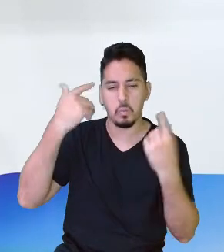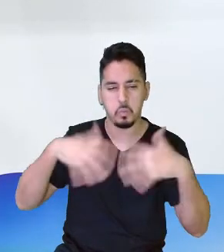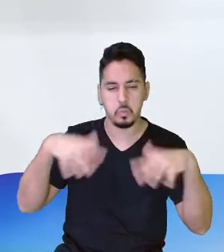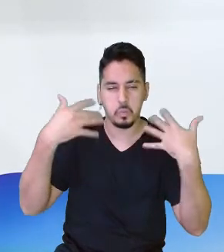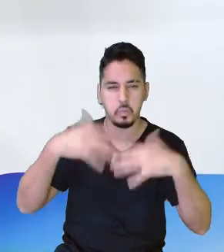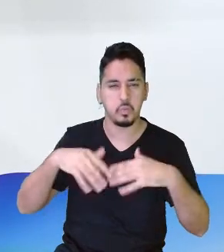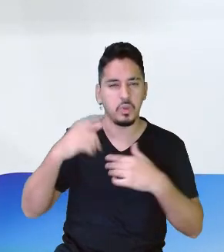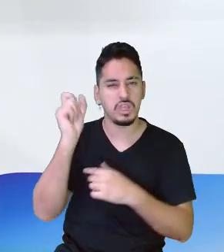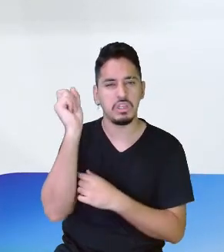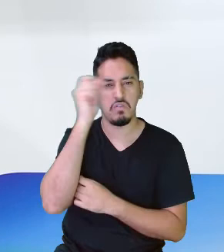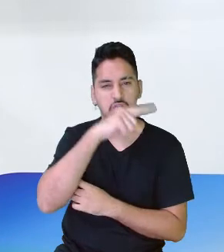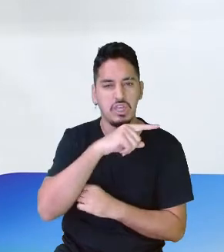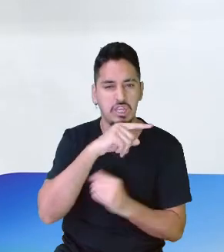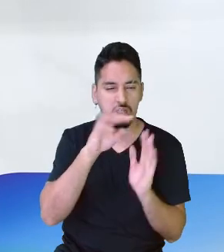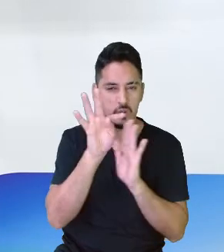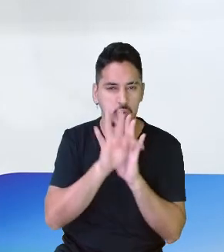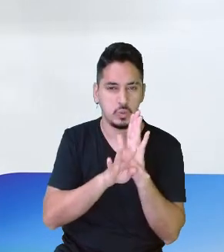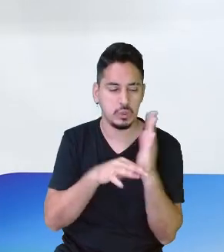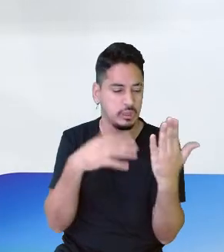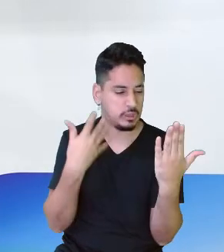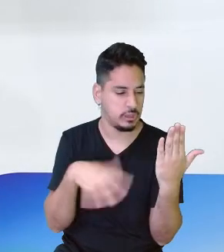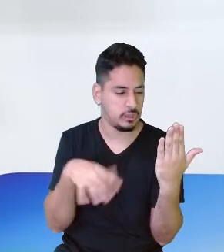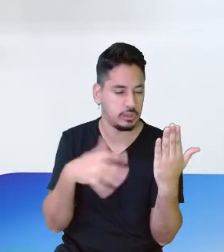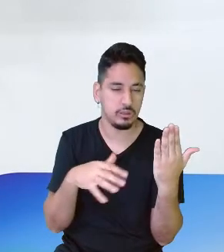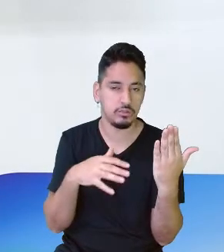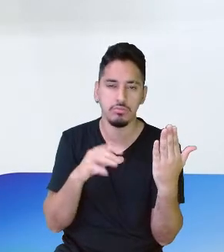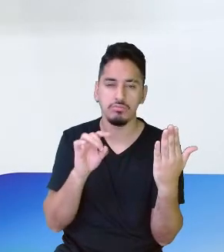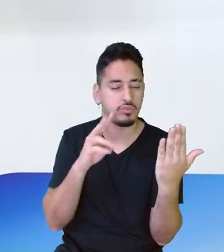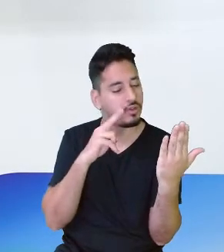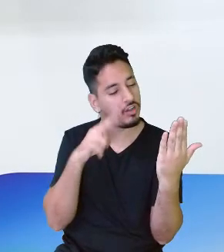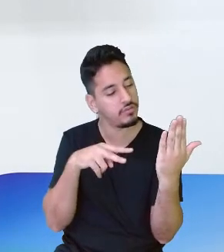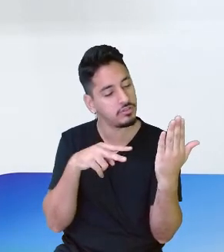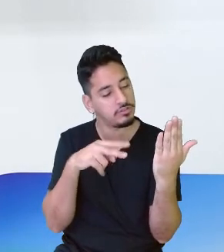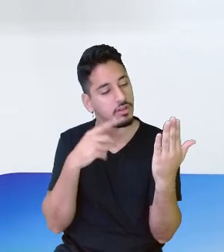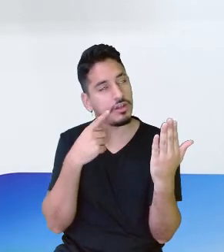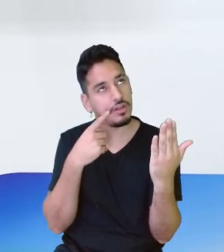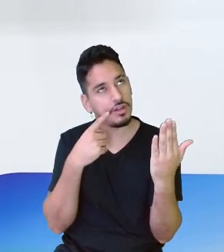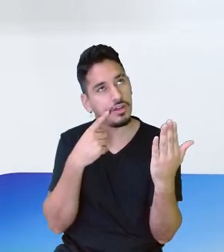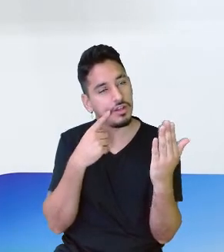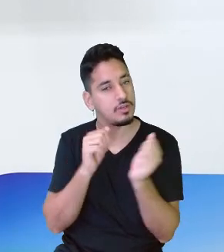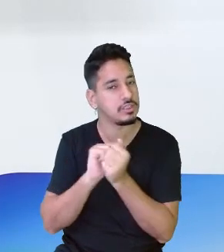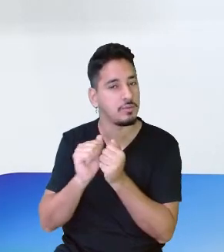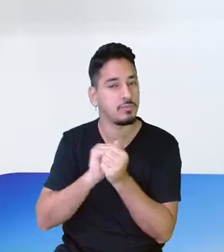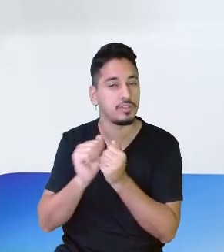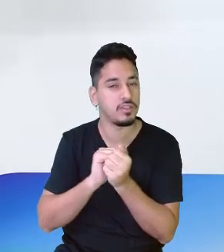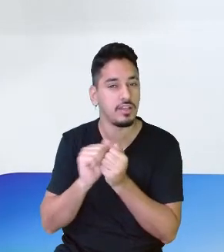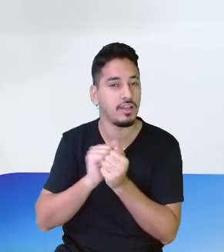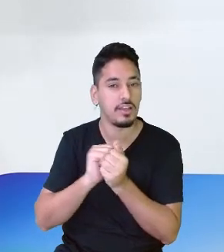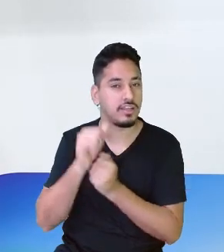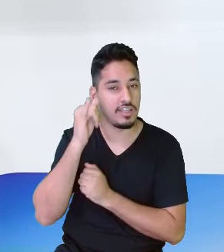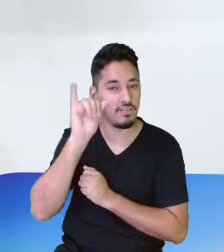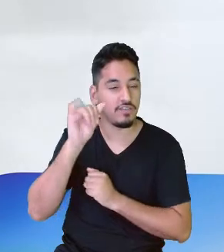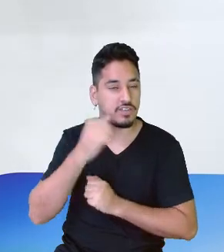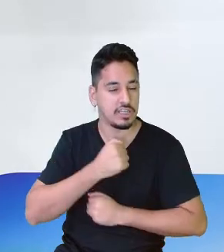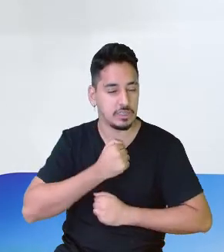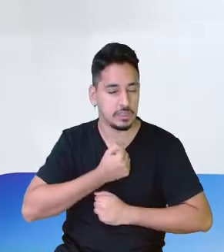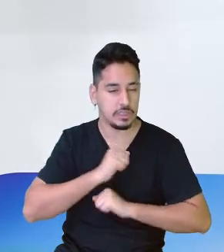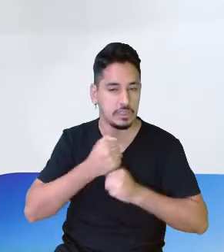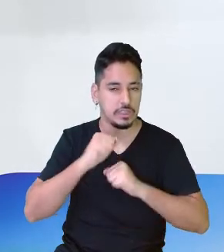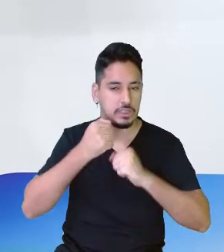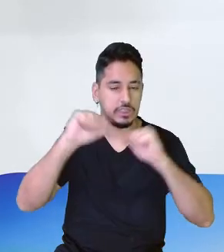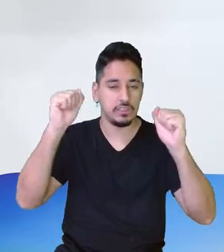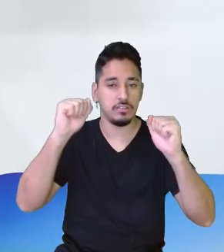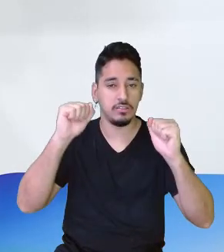um contexto muito grande. Exige só que ela saiba o que é um sabonete, o que é um anti-estresse, e ela faça